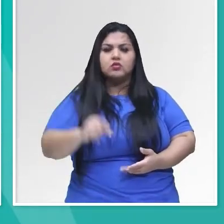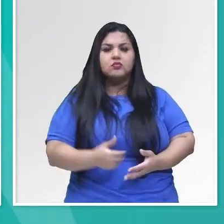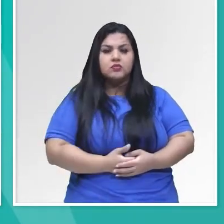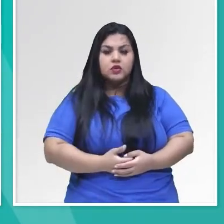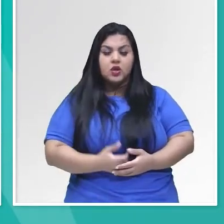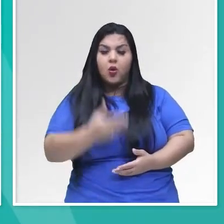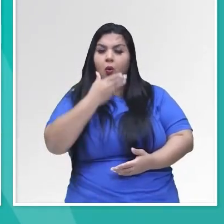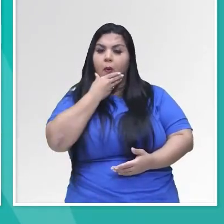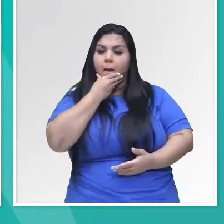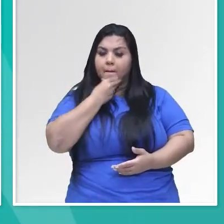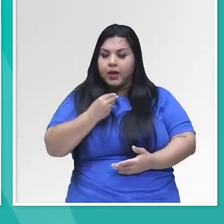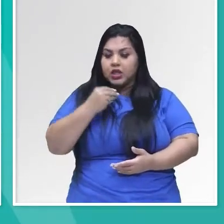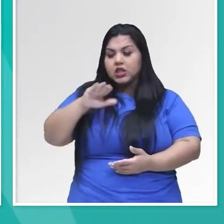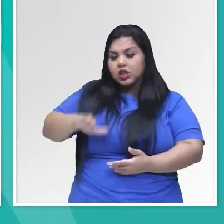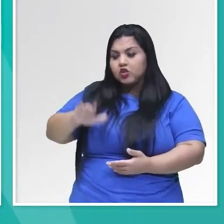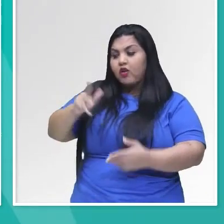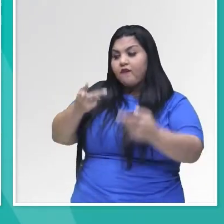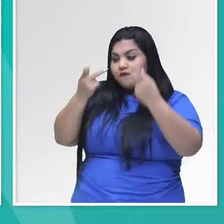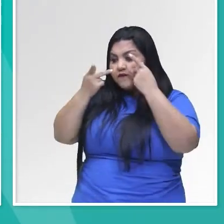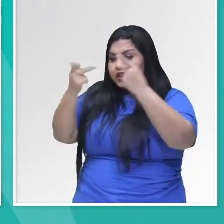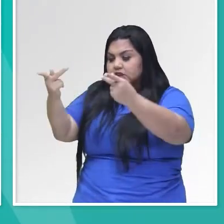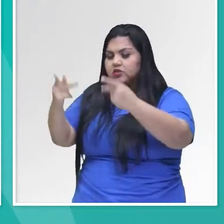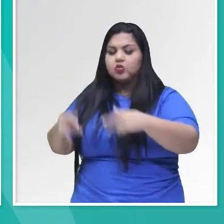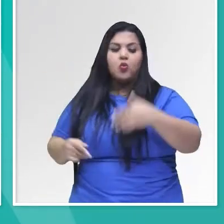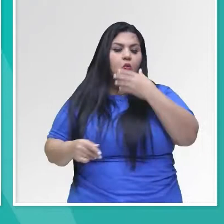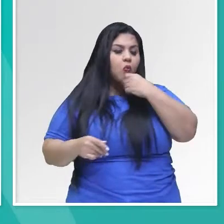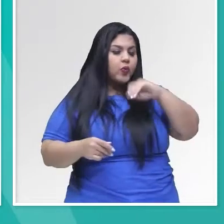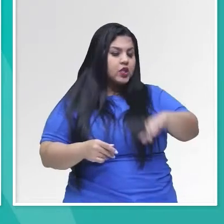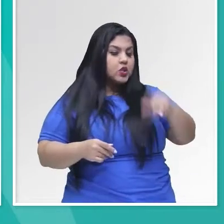menino visitou. O menino saiu.